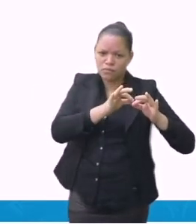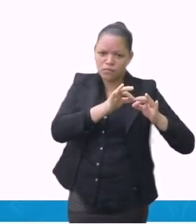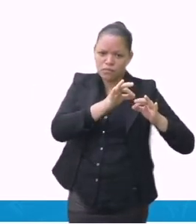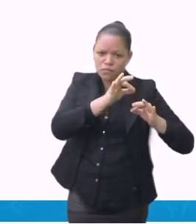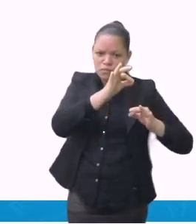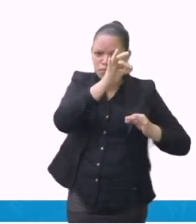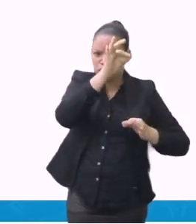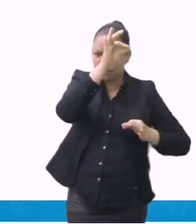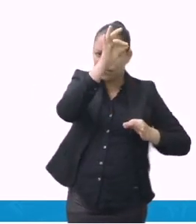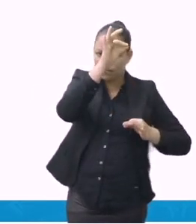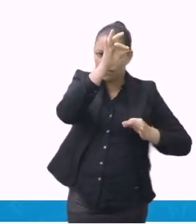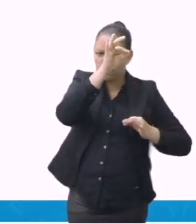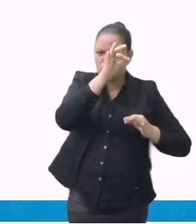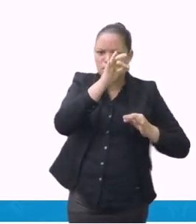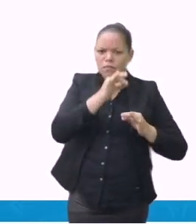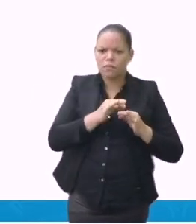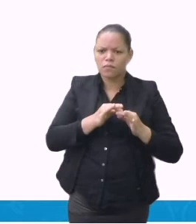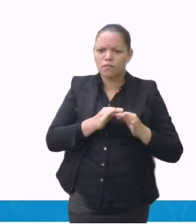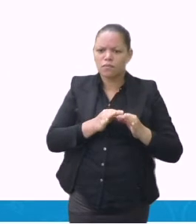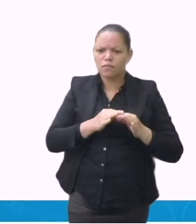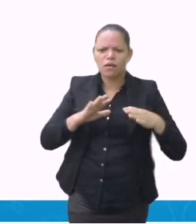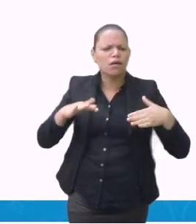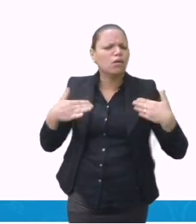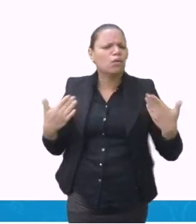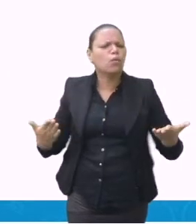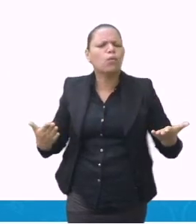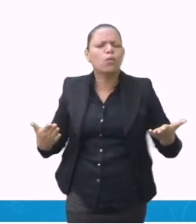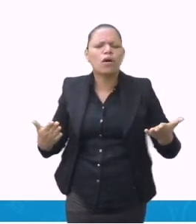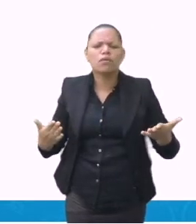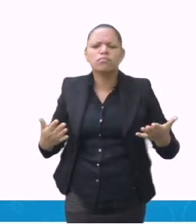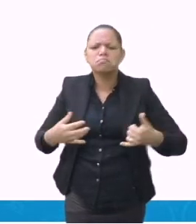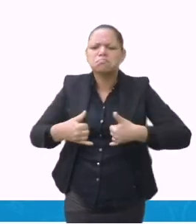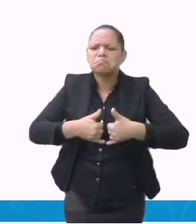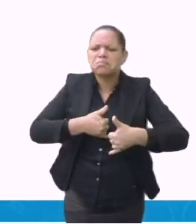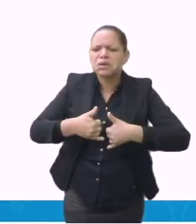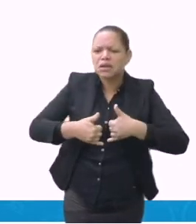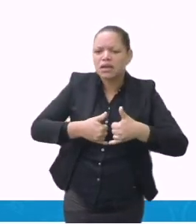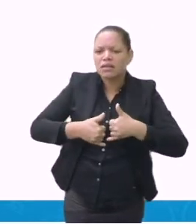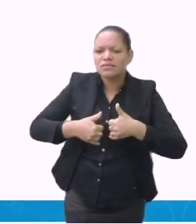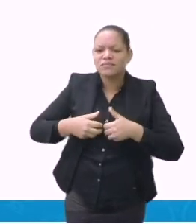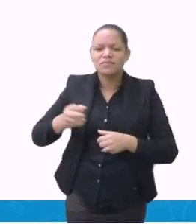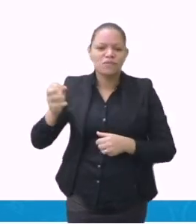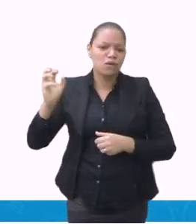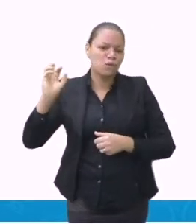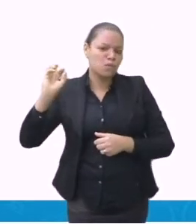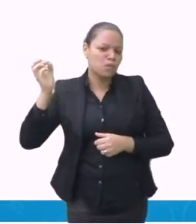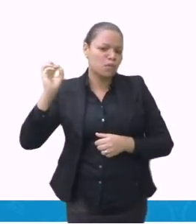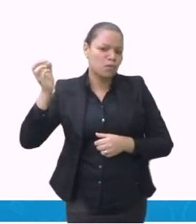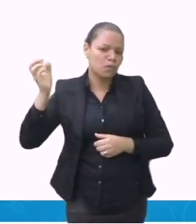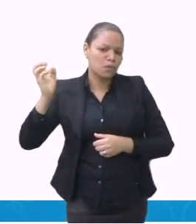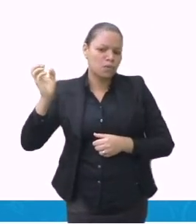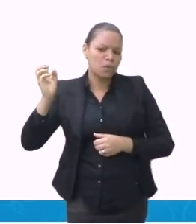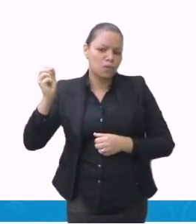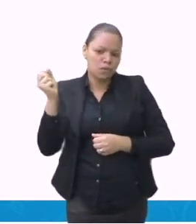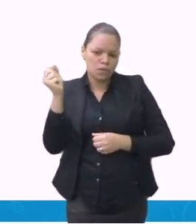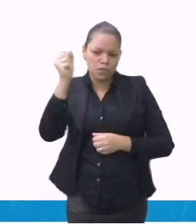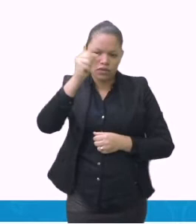H1. Qual é o objeto que se encontra aqui? É o dado.